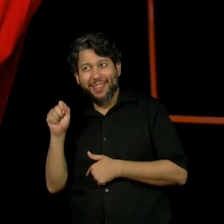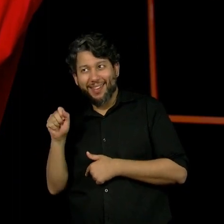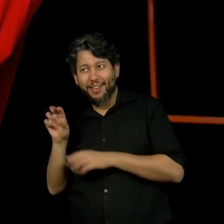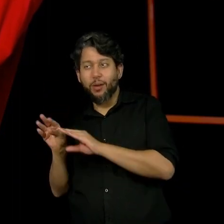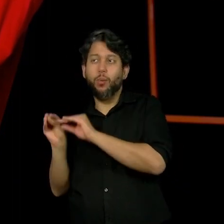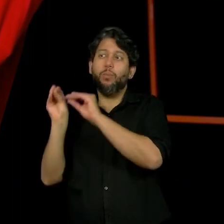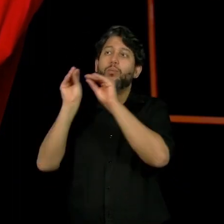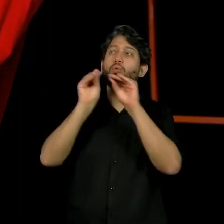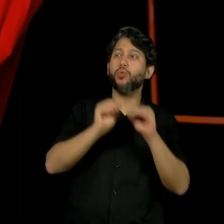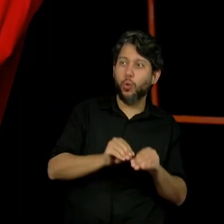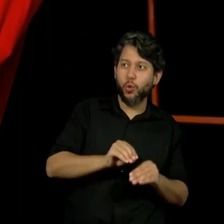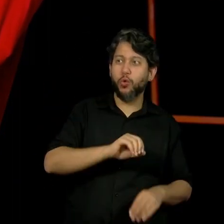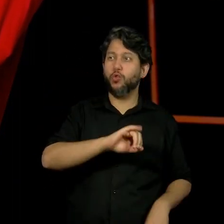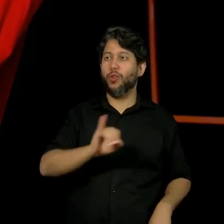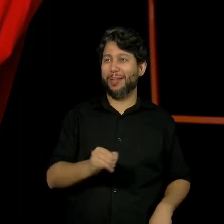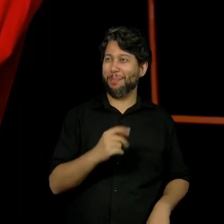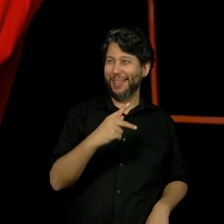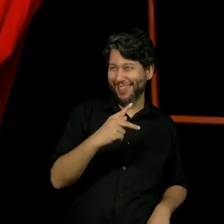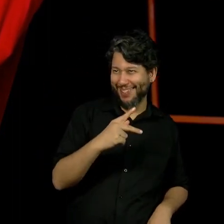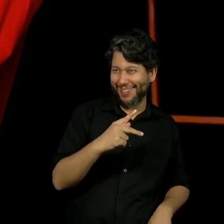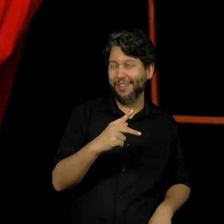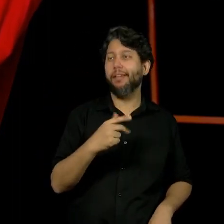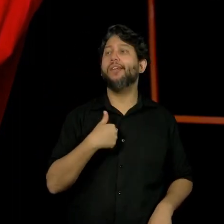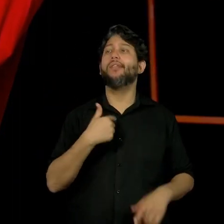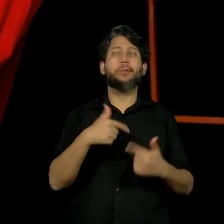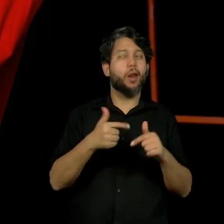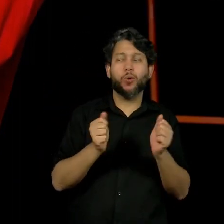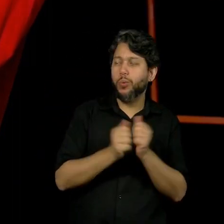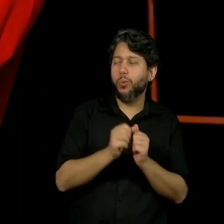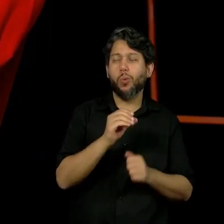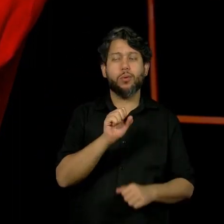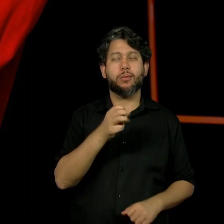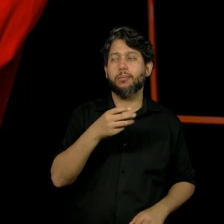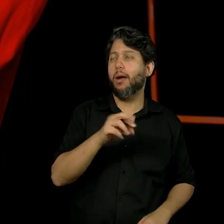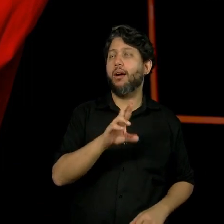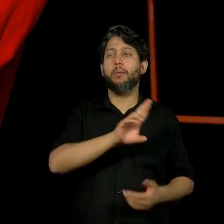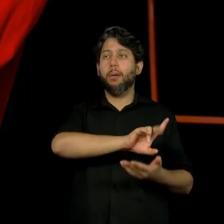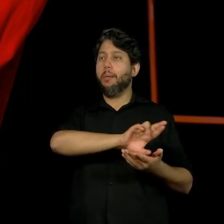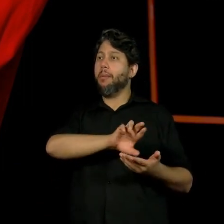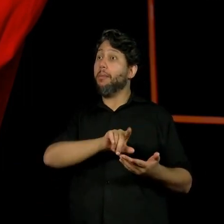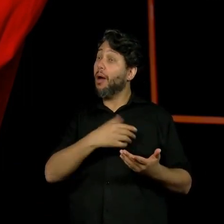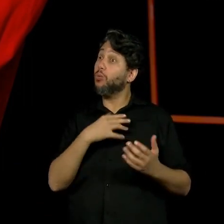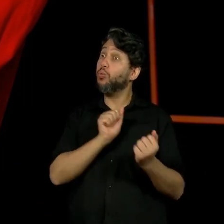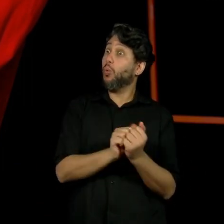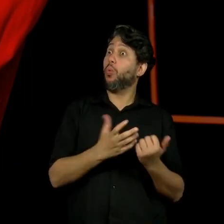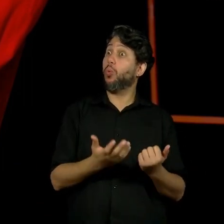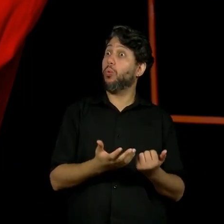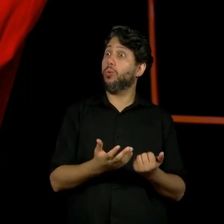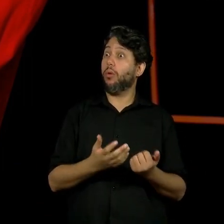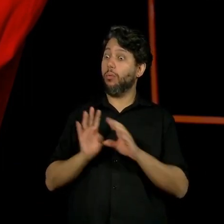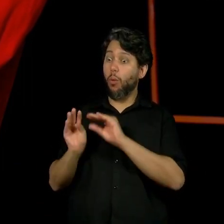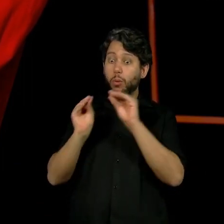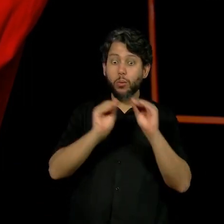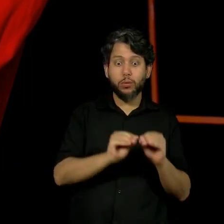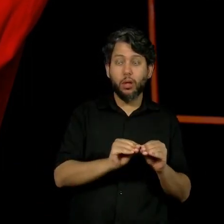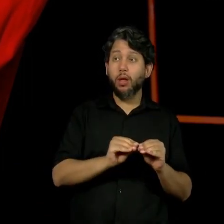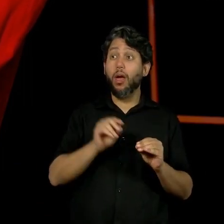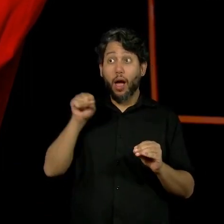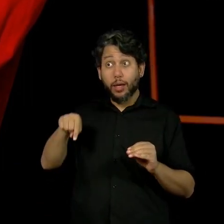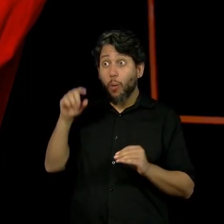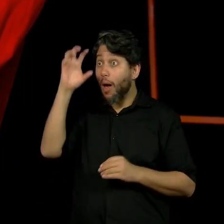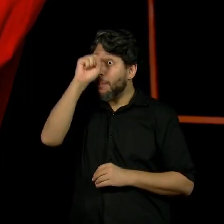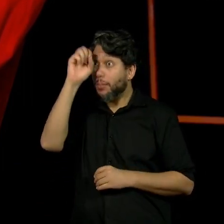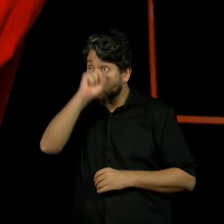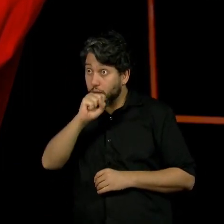Mar Santos, Estevam Burru San Girardi. Foi para mim, se foi uma formação na Rádio Cometa,